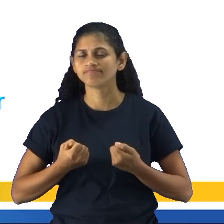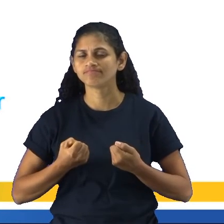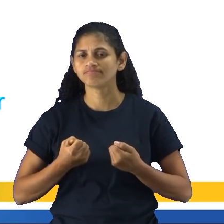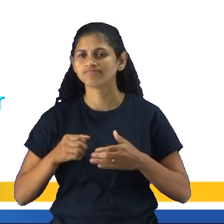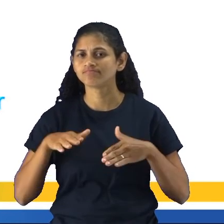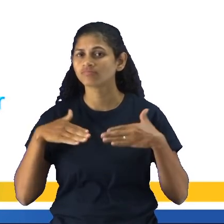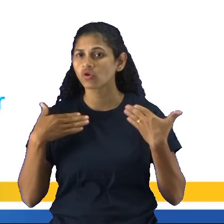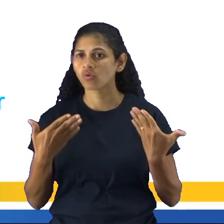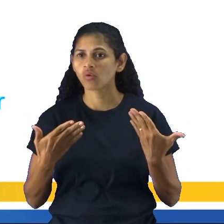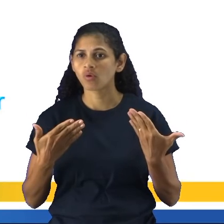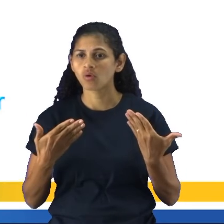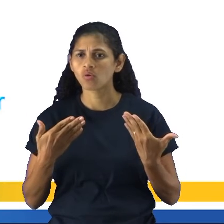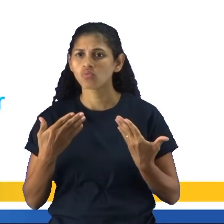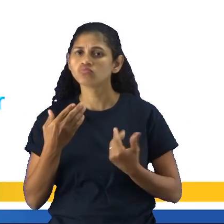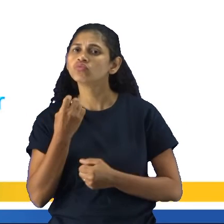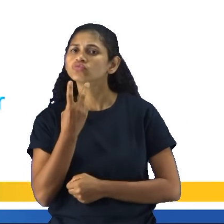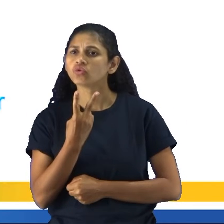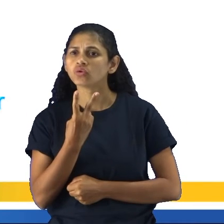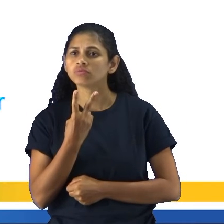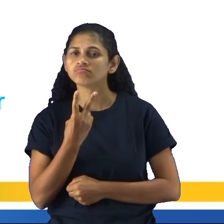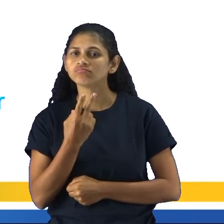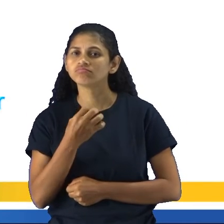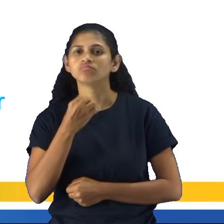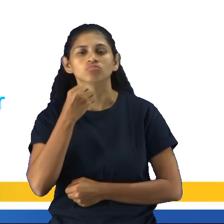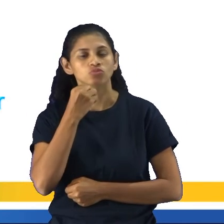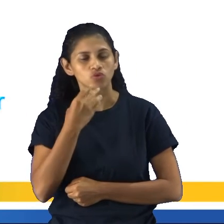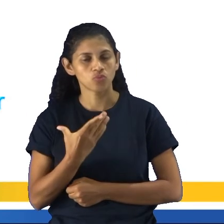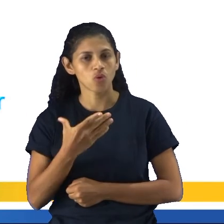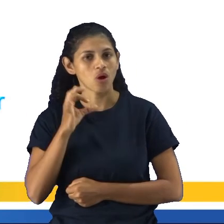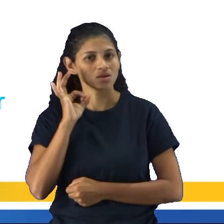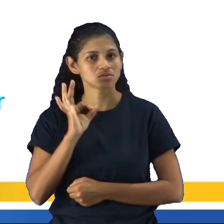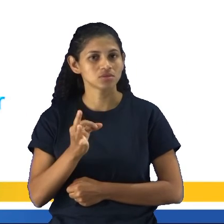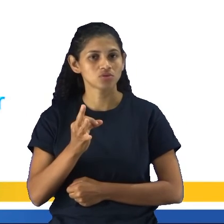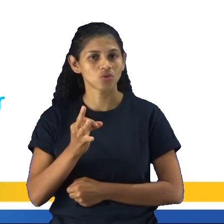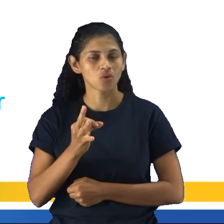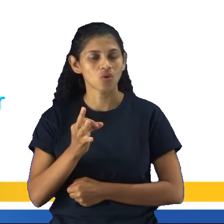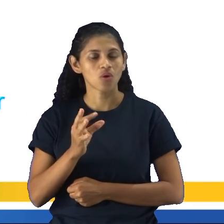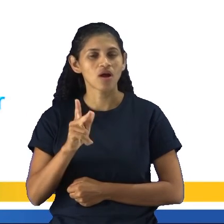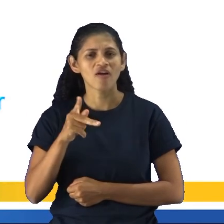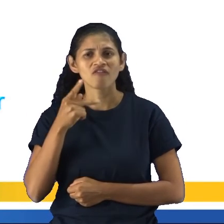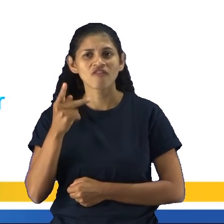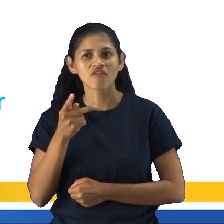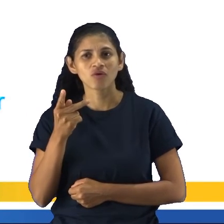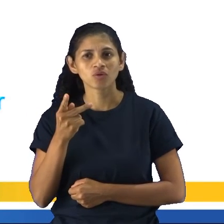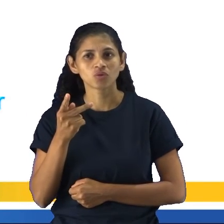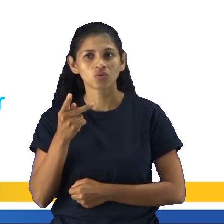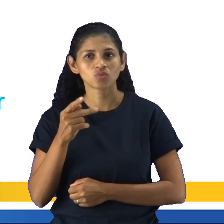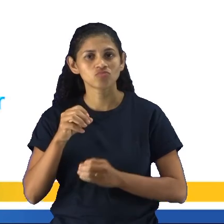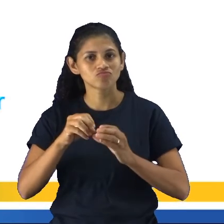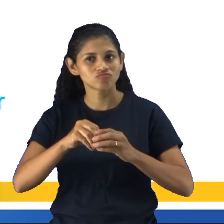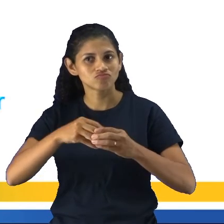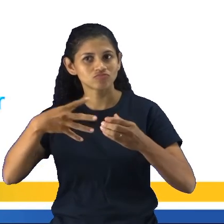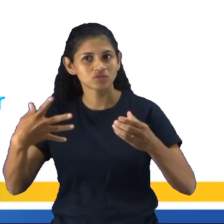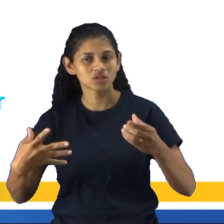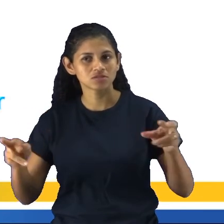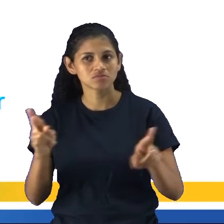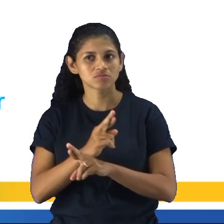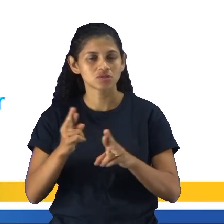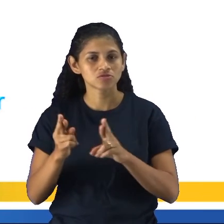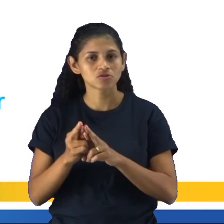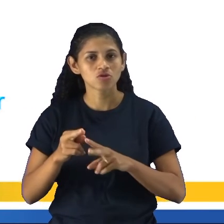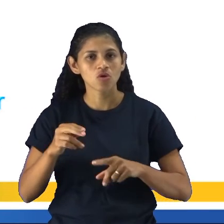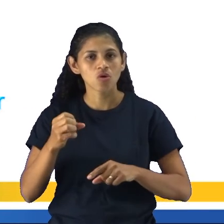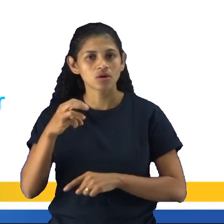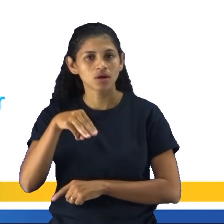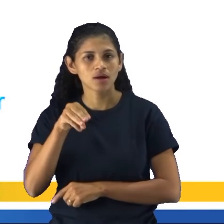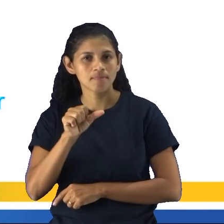alternativas ainda. Muito bem, acertou quem falou. Características que relacionam a massa de um